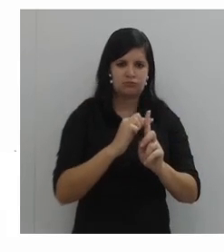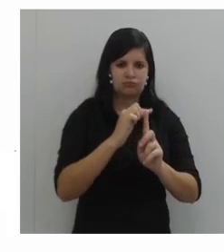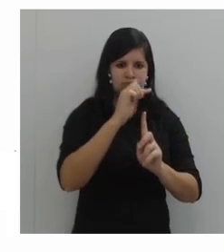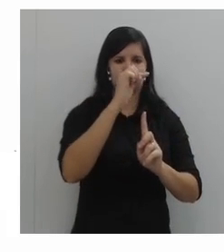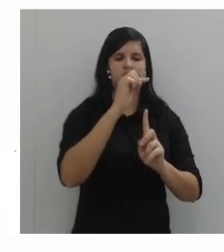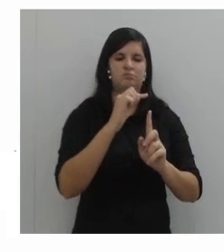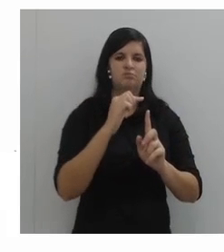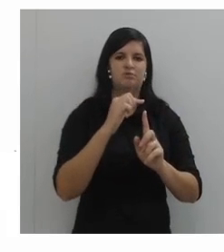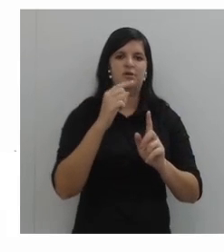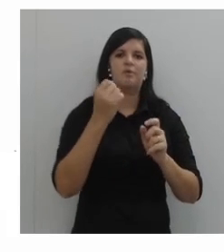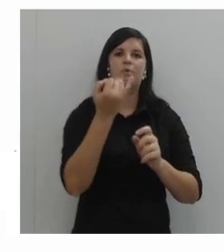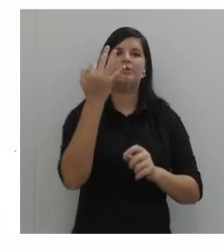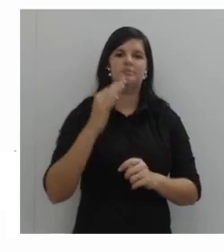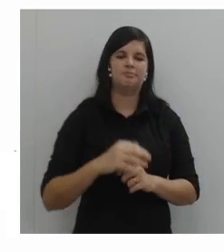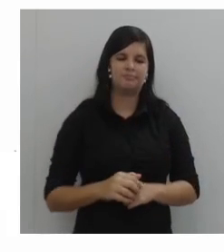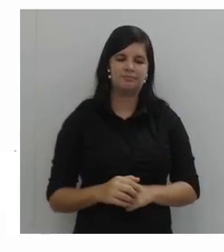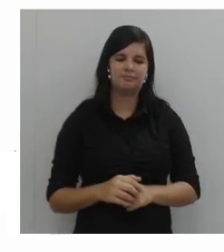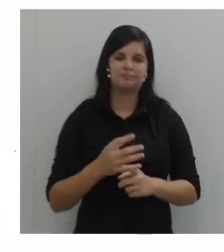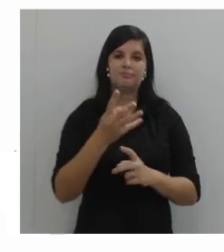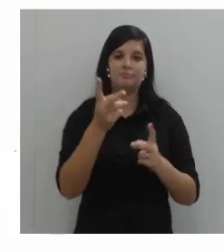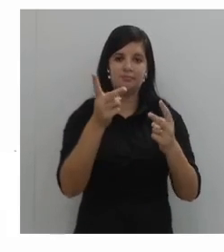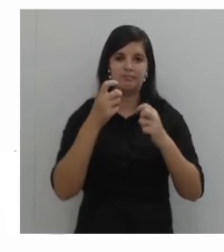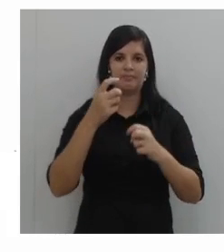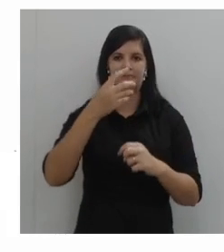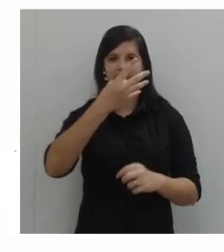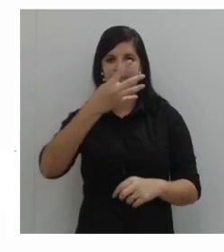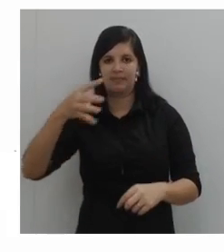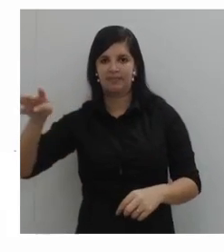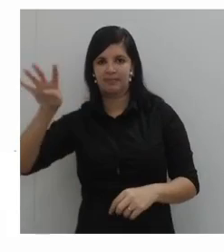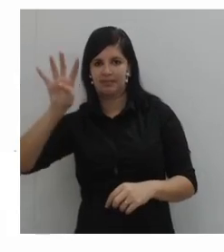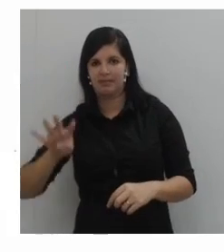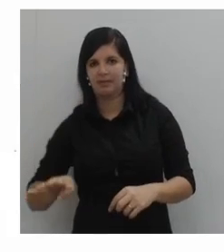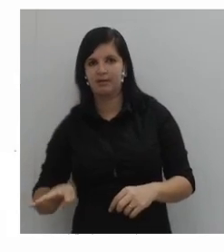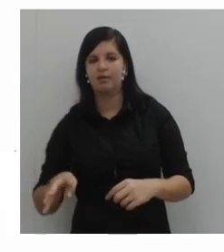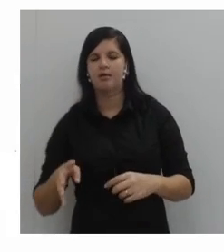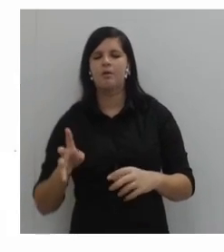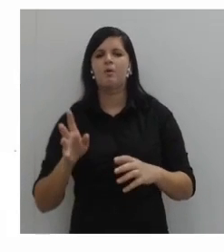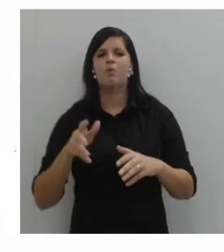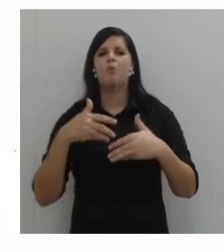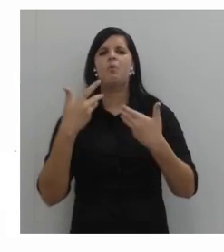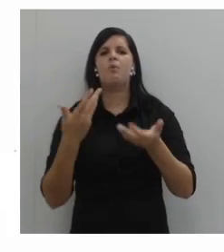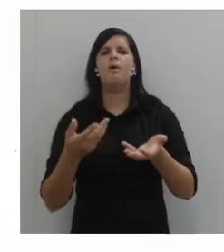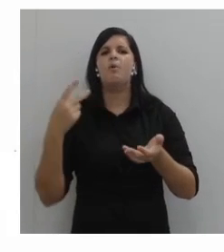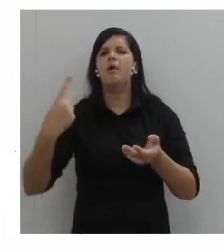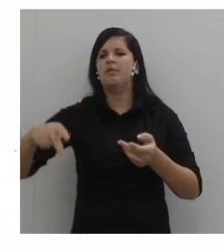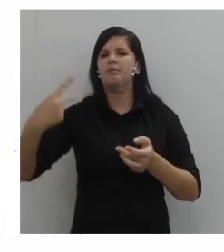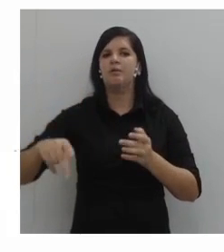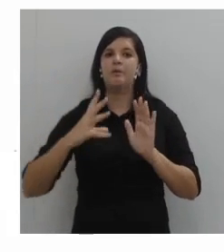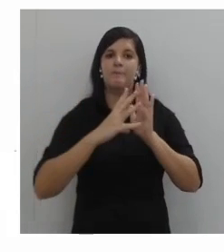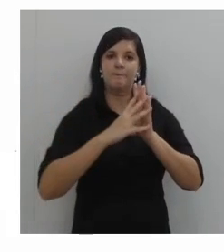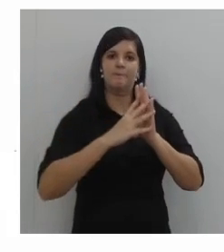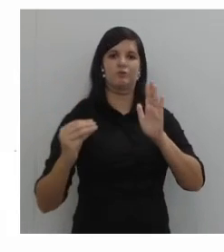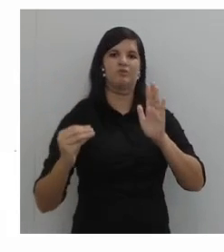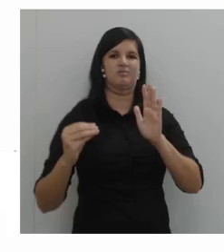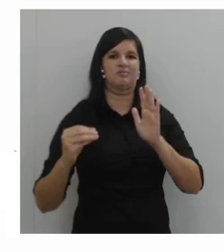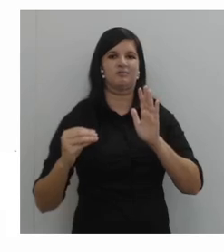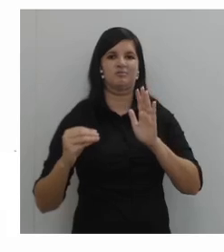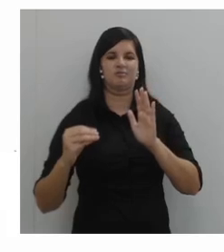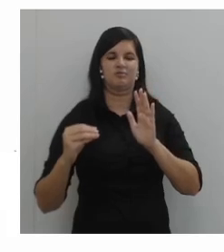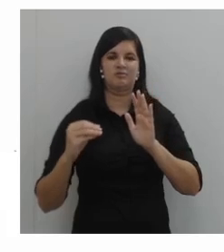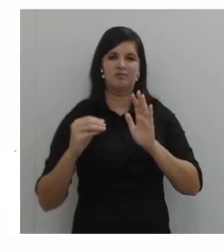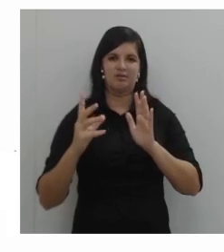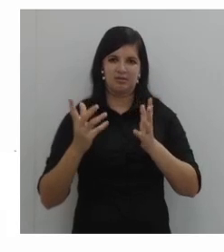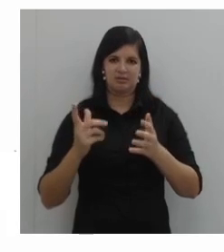essa tabela e ver qual é o padrão aqui que está acontecendo. Vamos montar aqui, já que a gente está